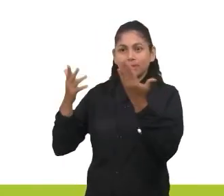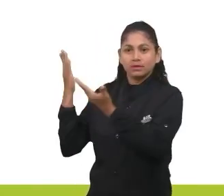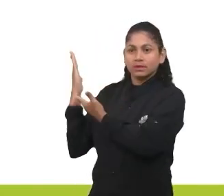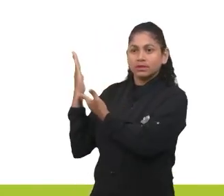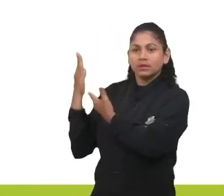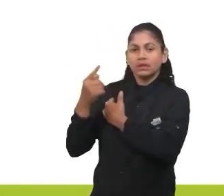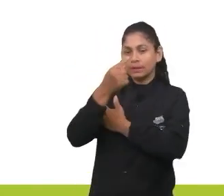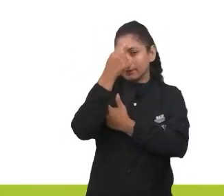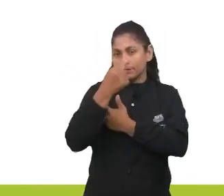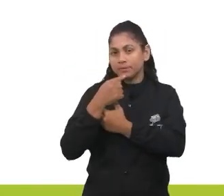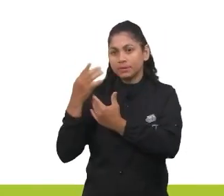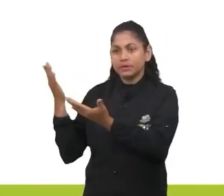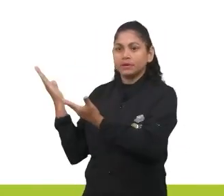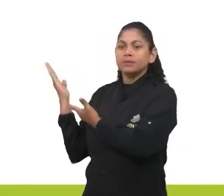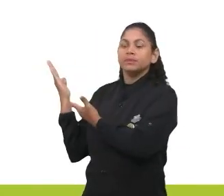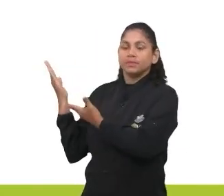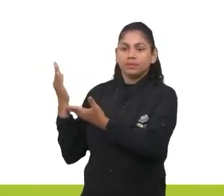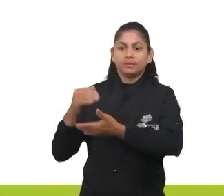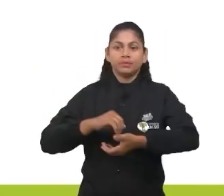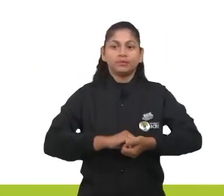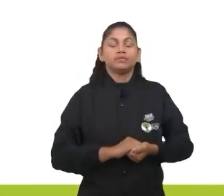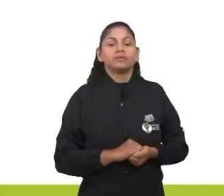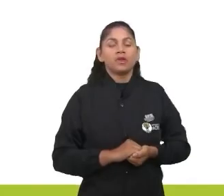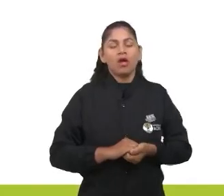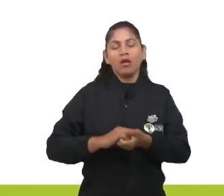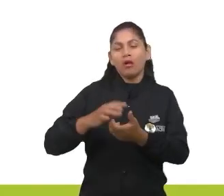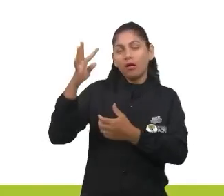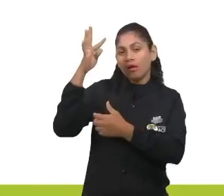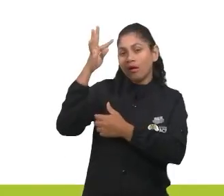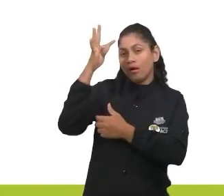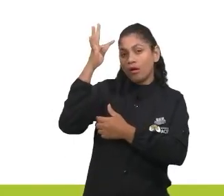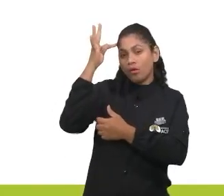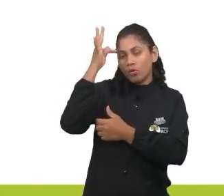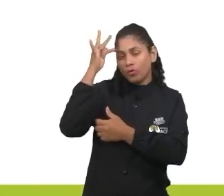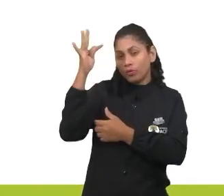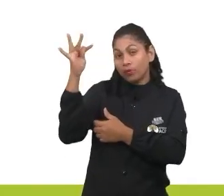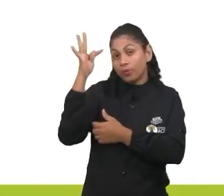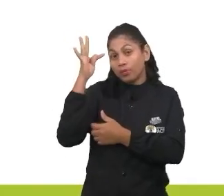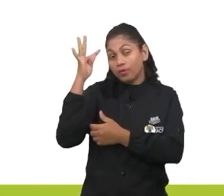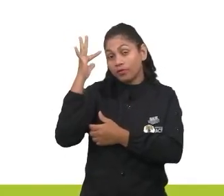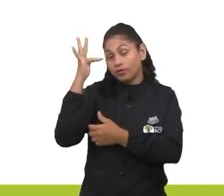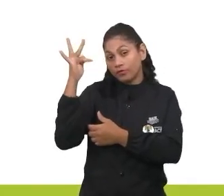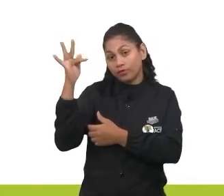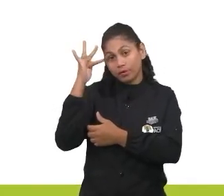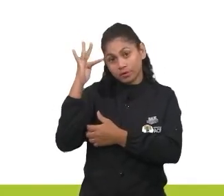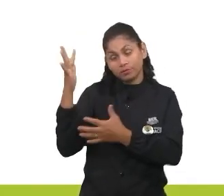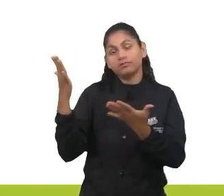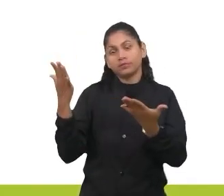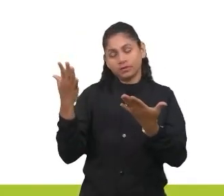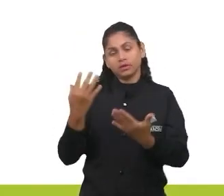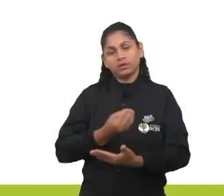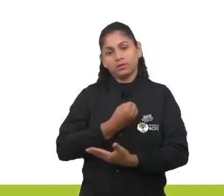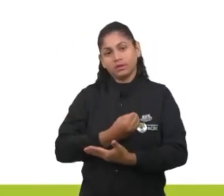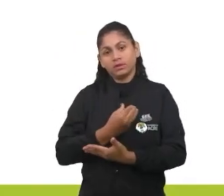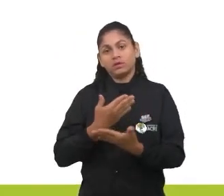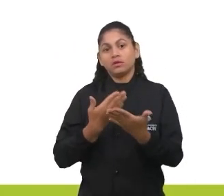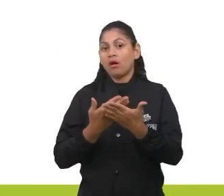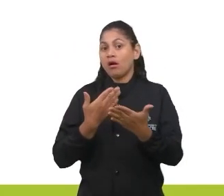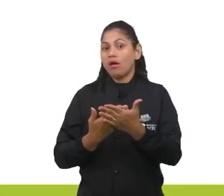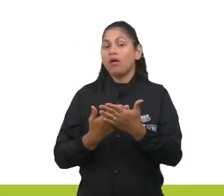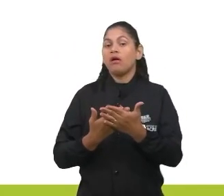e Julia Habermas, que são aqueles que, grosso modo, vão estar presentes na nossa aula de